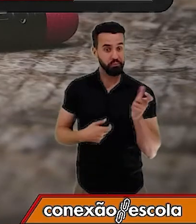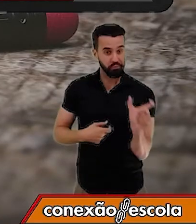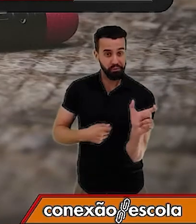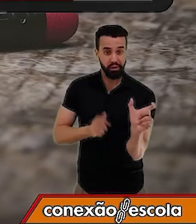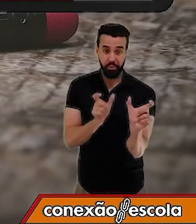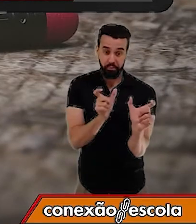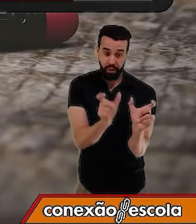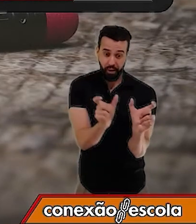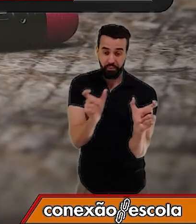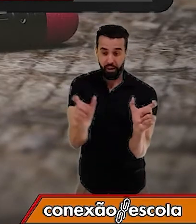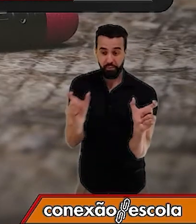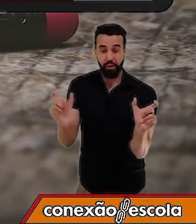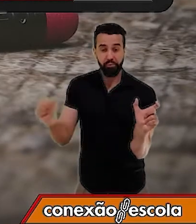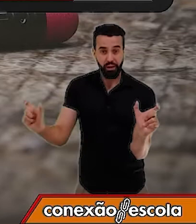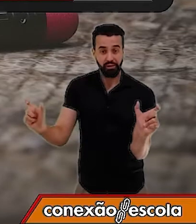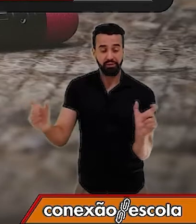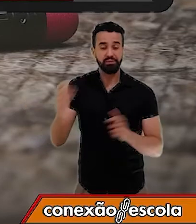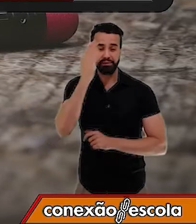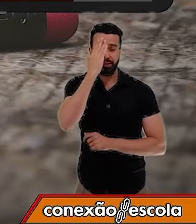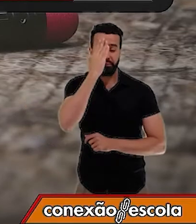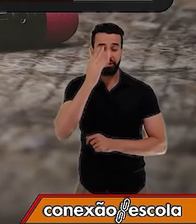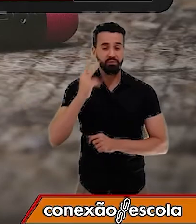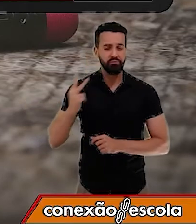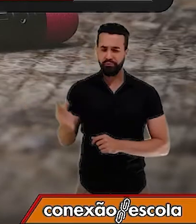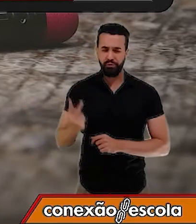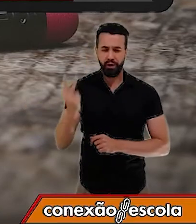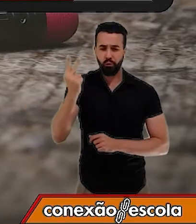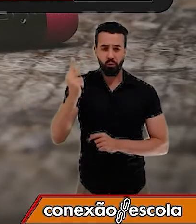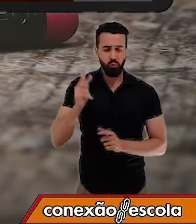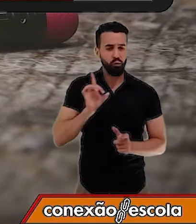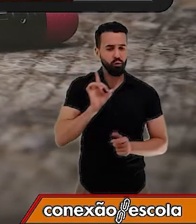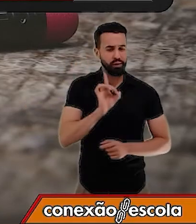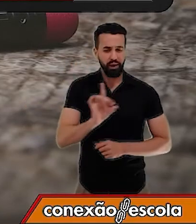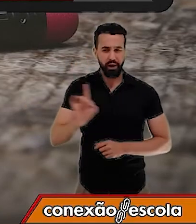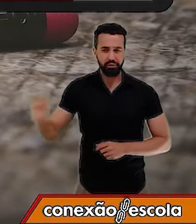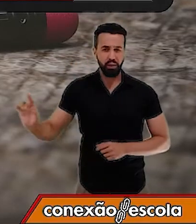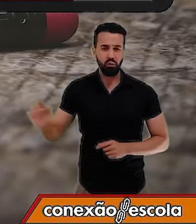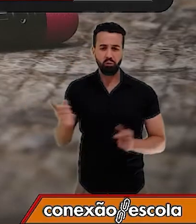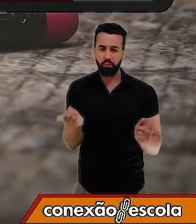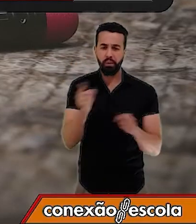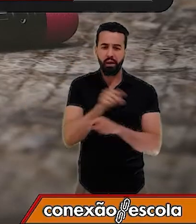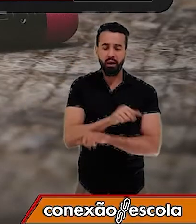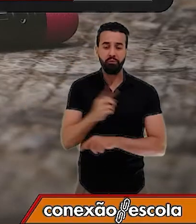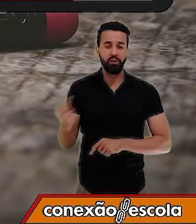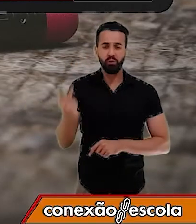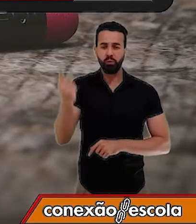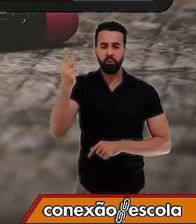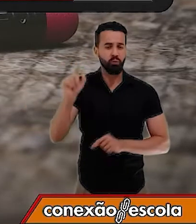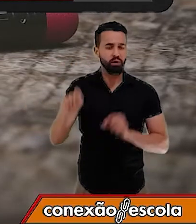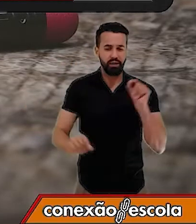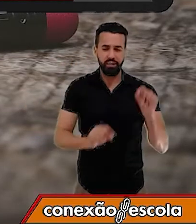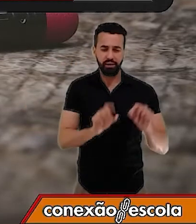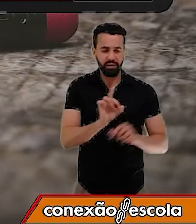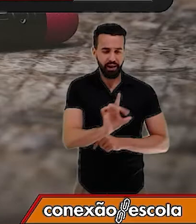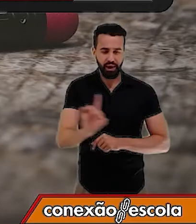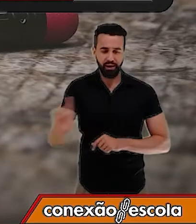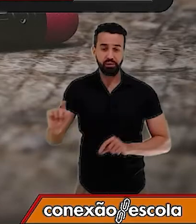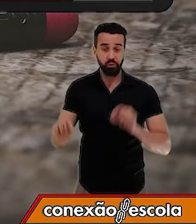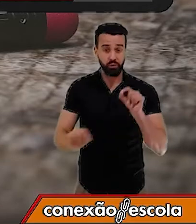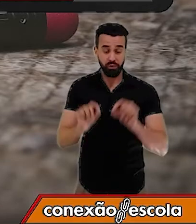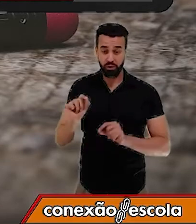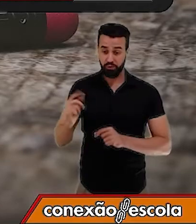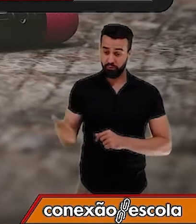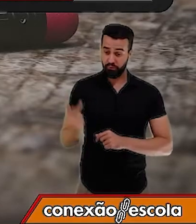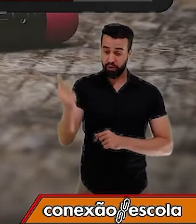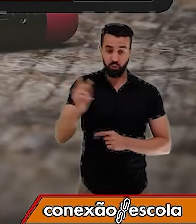nesse caso, o valor posicional de cada algarismo do meu número. Eu quero saber o valor que